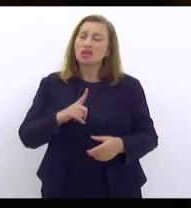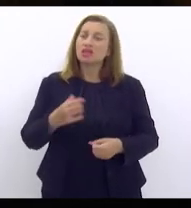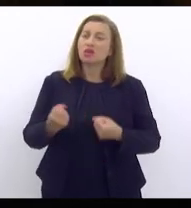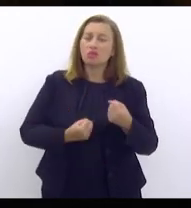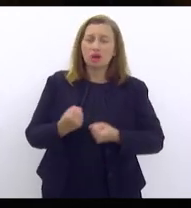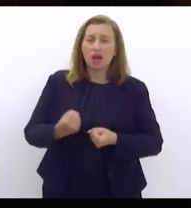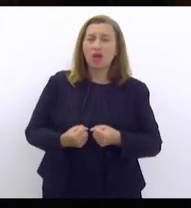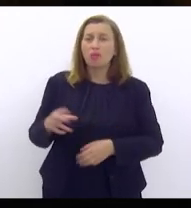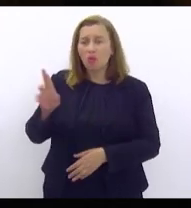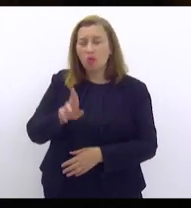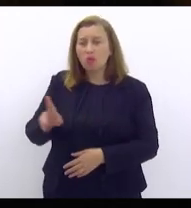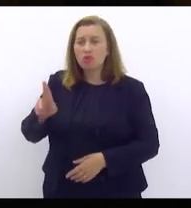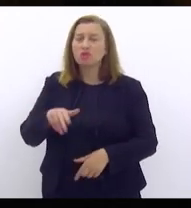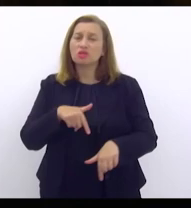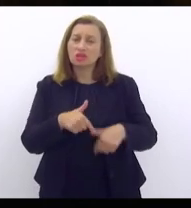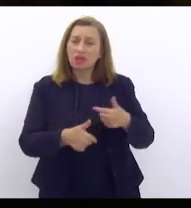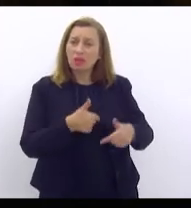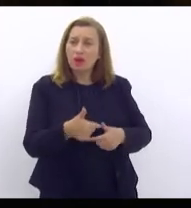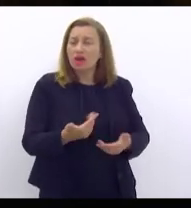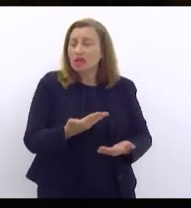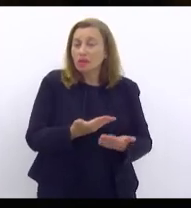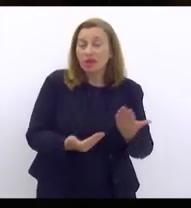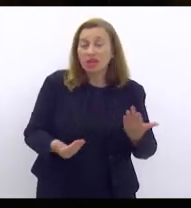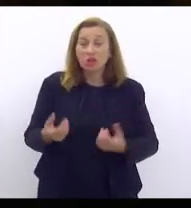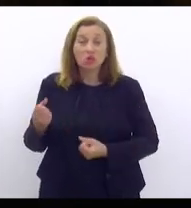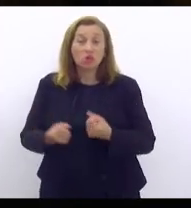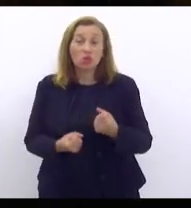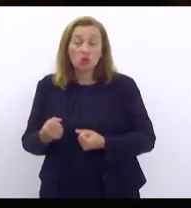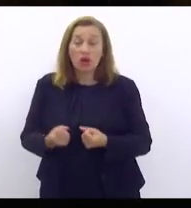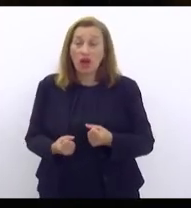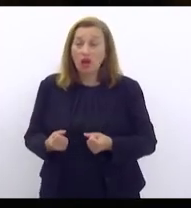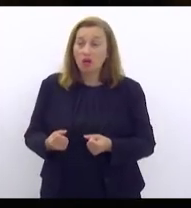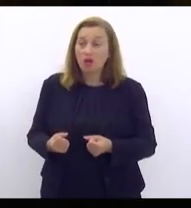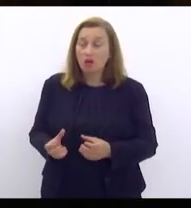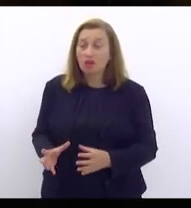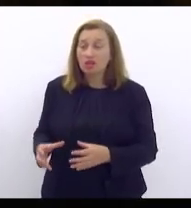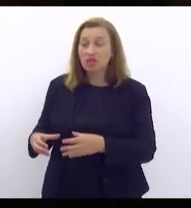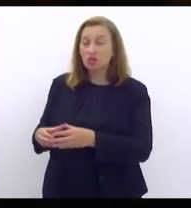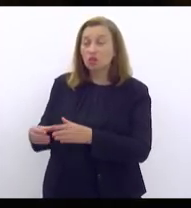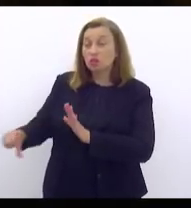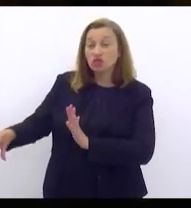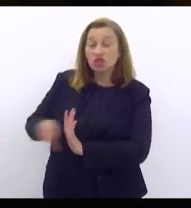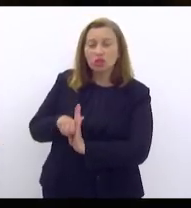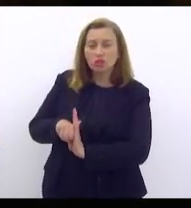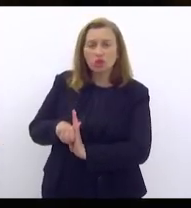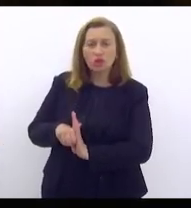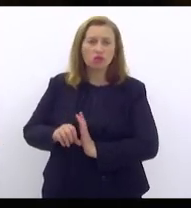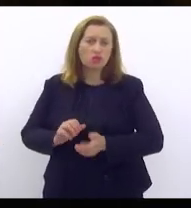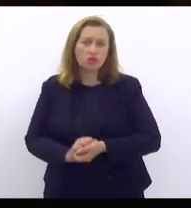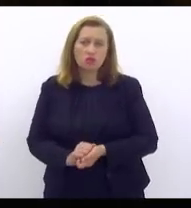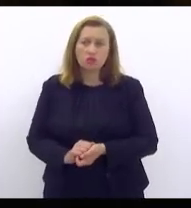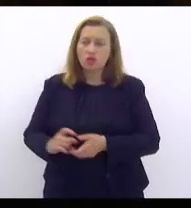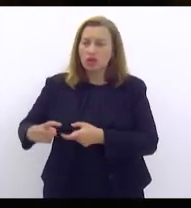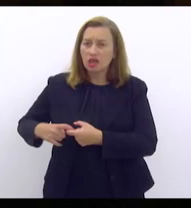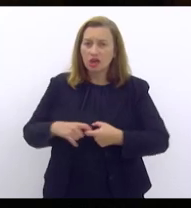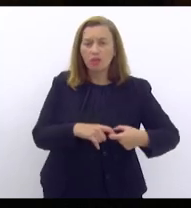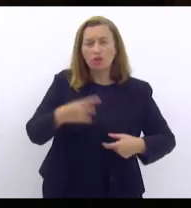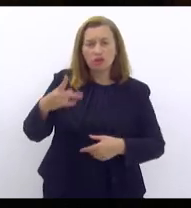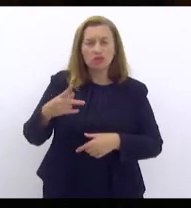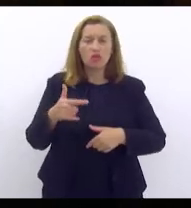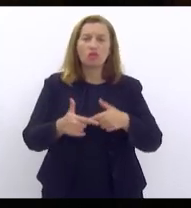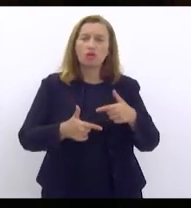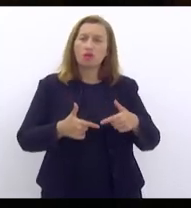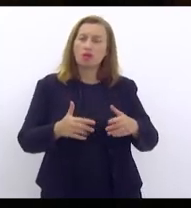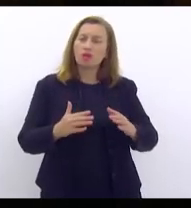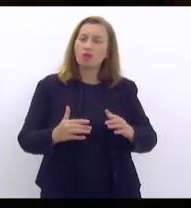de trabalho e está perdendo o seu carro para essa máfia. Máfia essa que reboca o seu carro, mantém